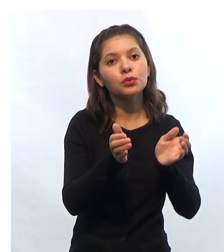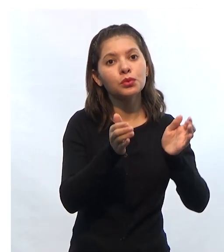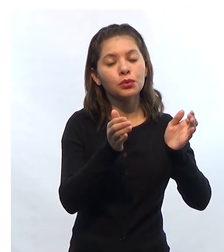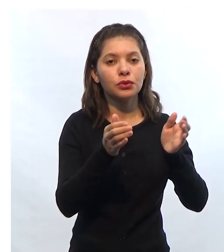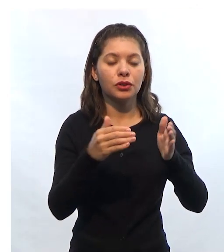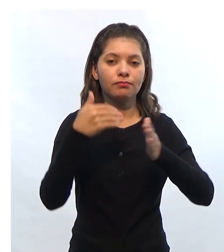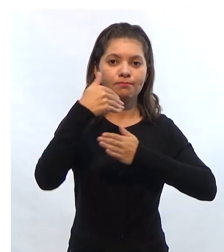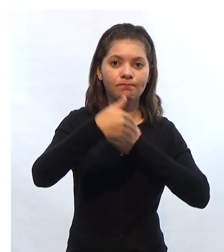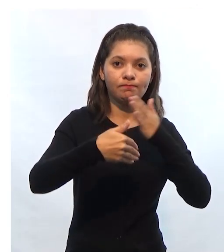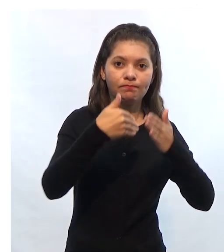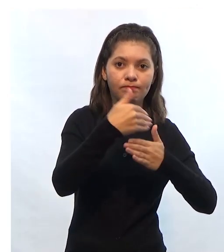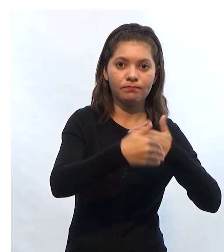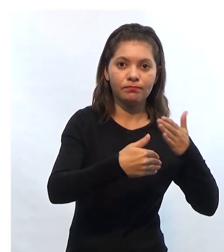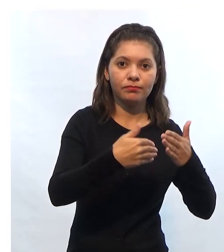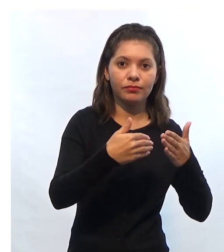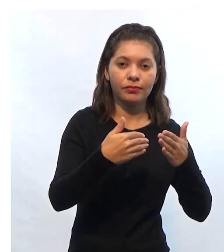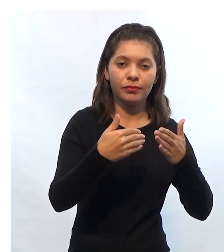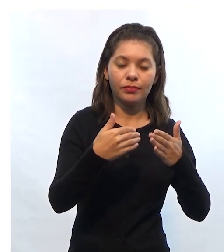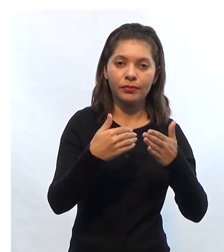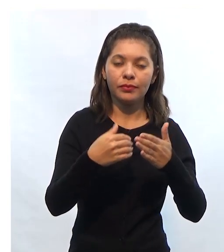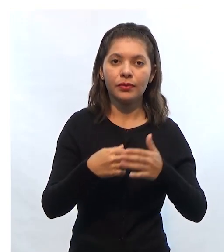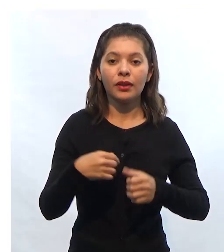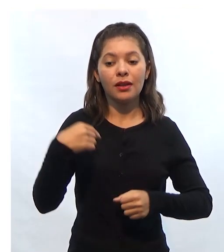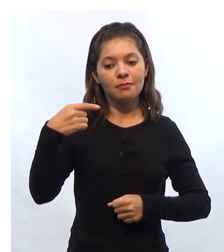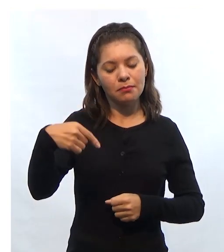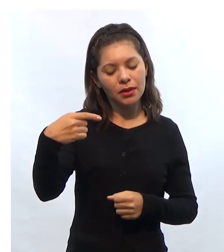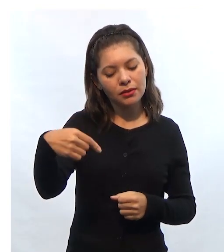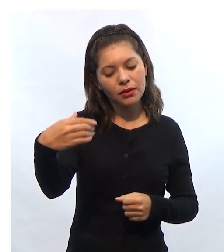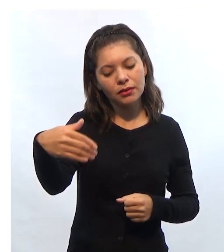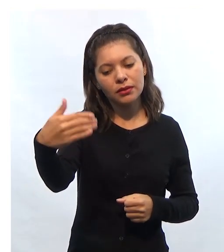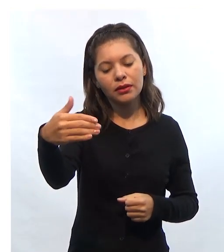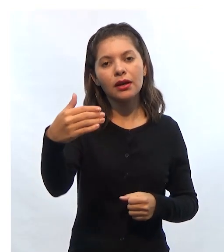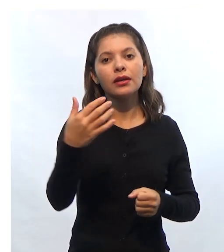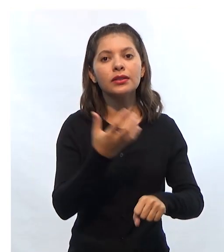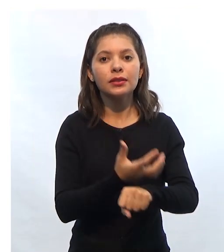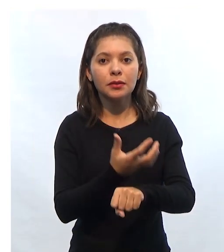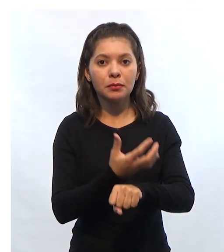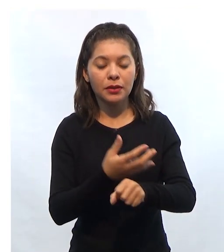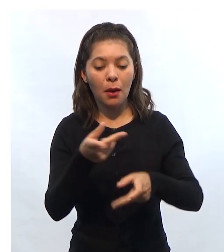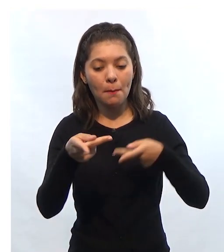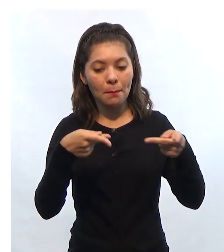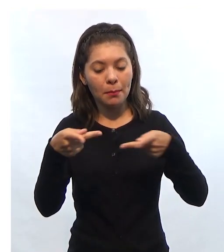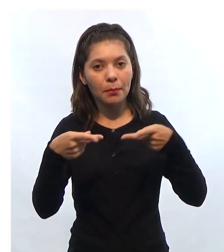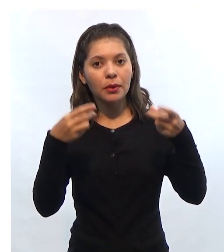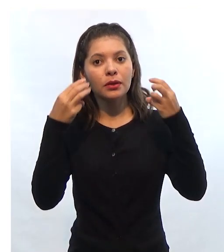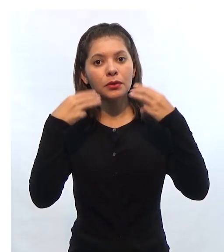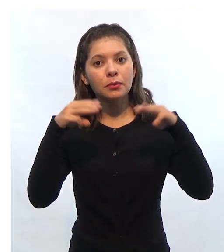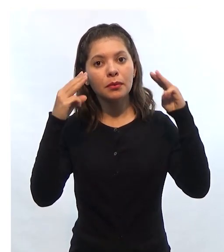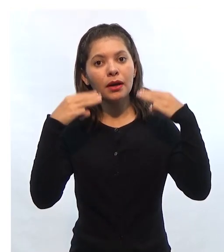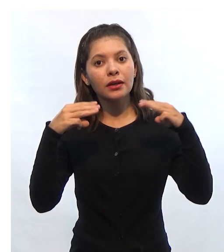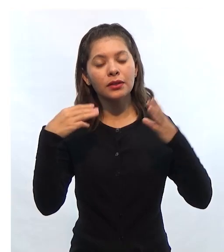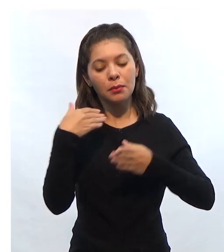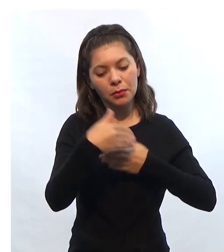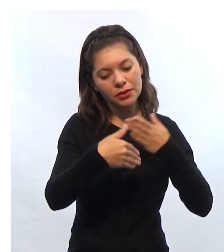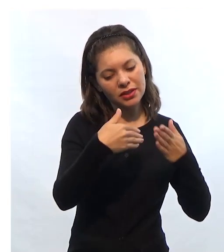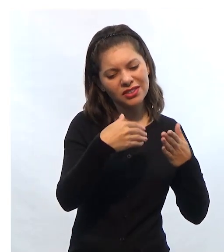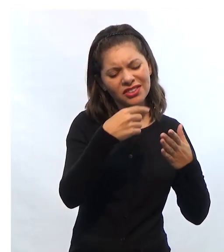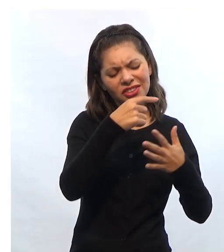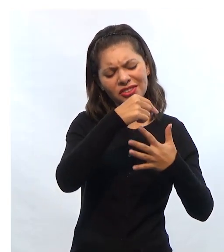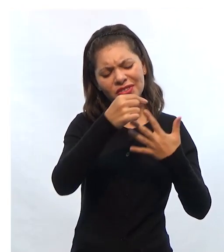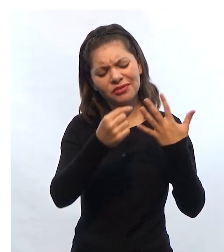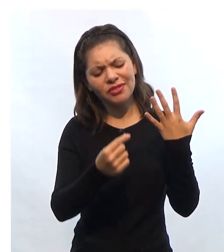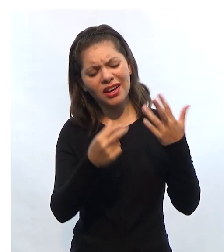por isso a gente vai ver no decorrer da disciplina sobre o plano de marketing, que é um processo com várias